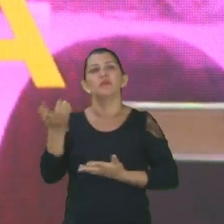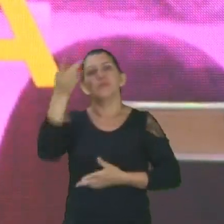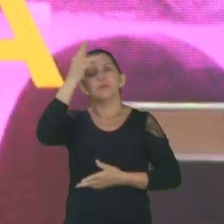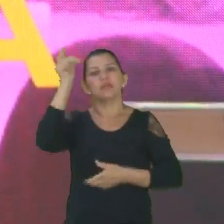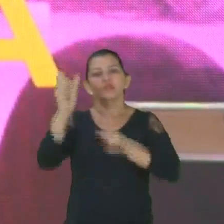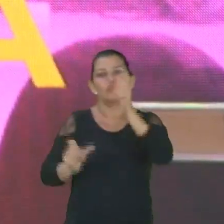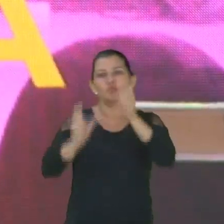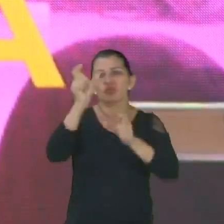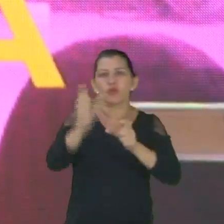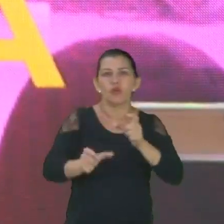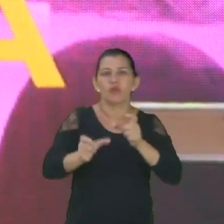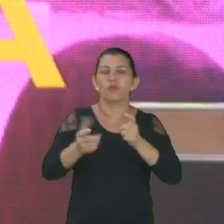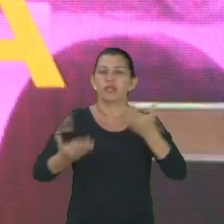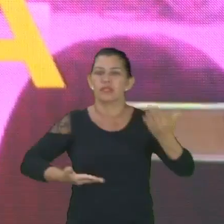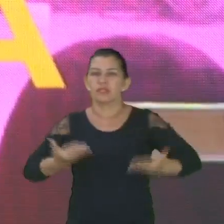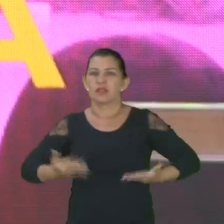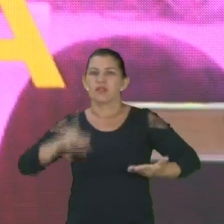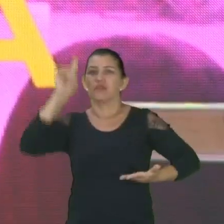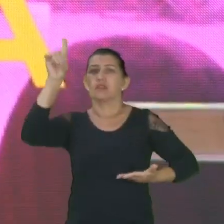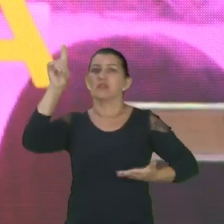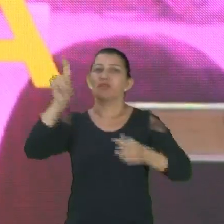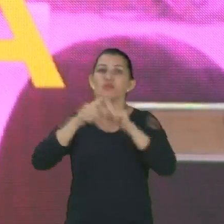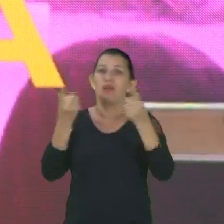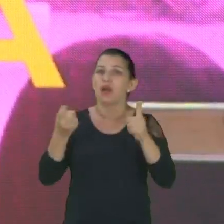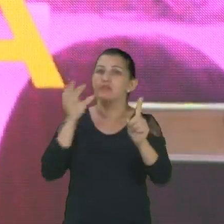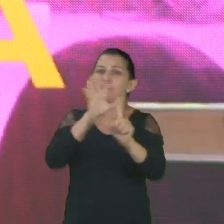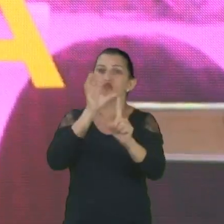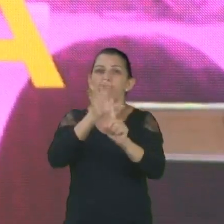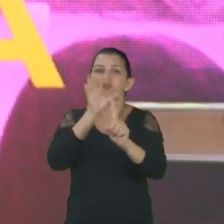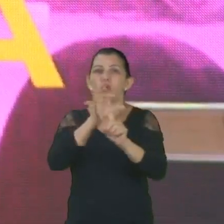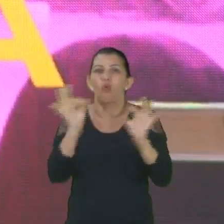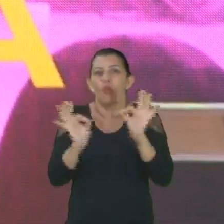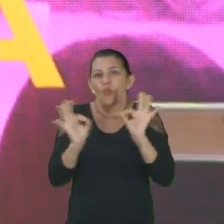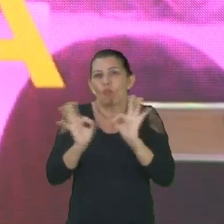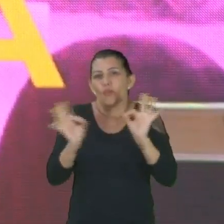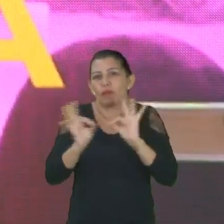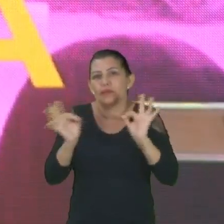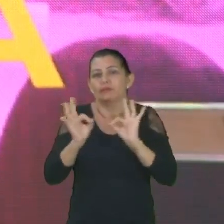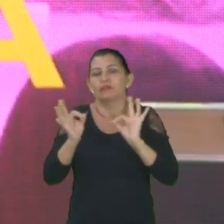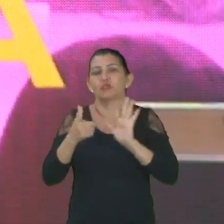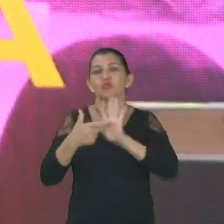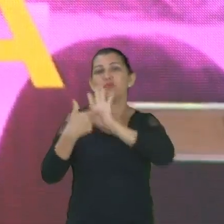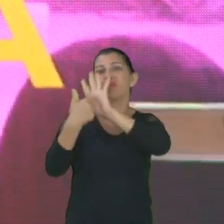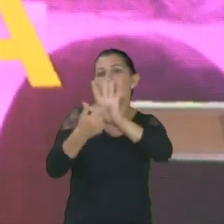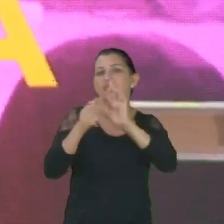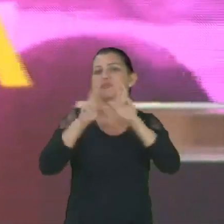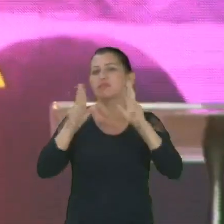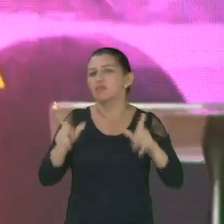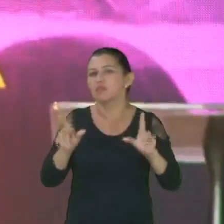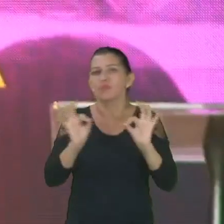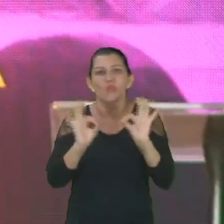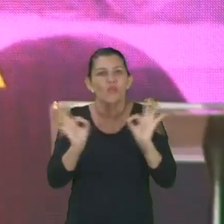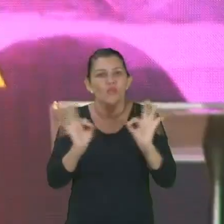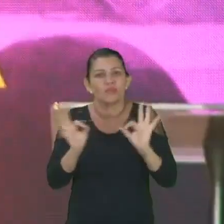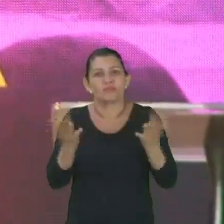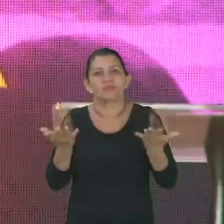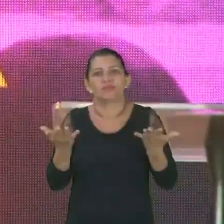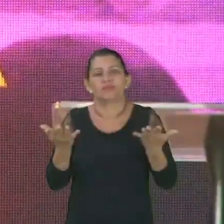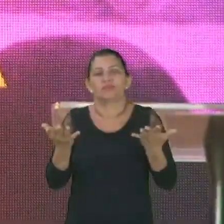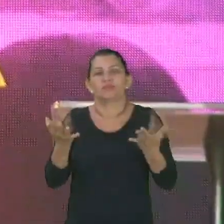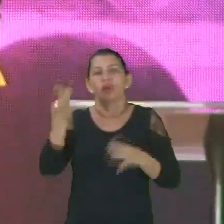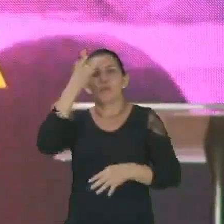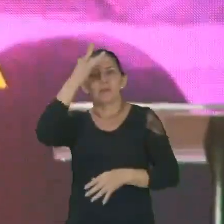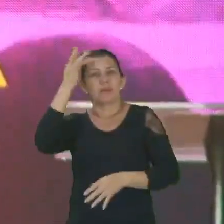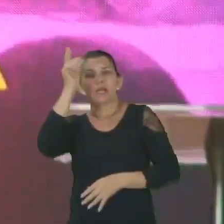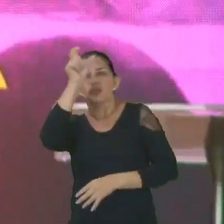é uma igreja que não influencia, é uma igreja que não faz a diferença, é uma igreja que não